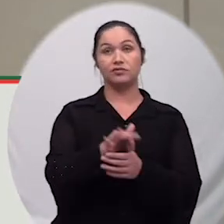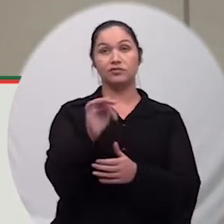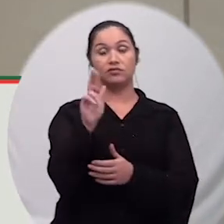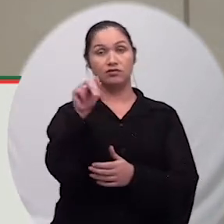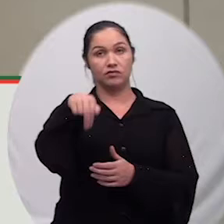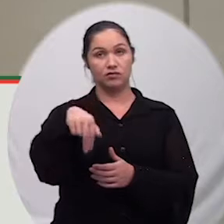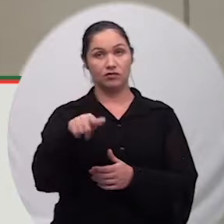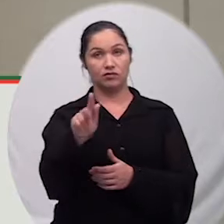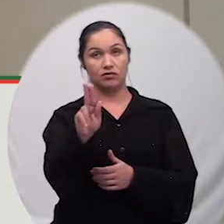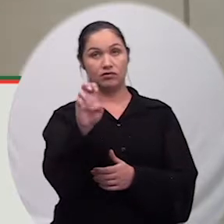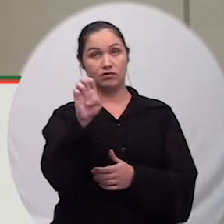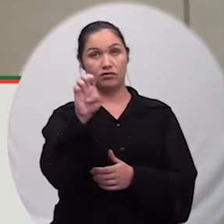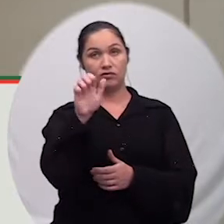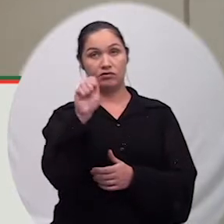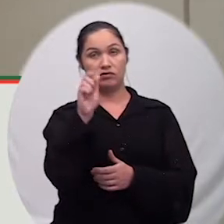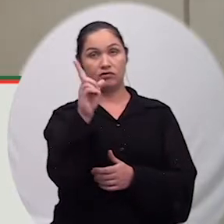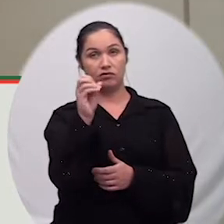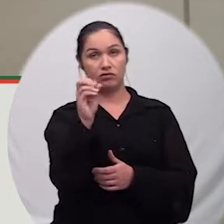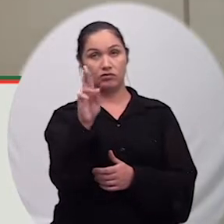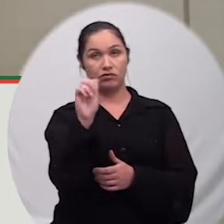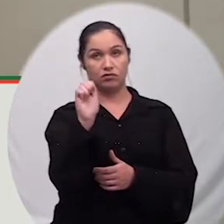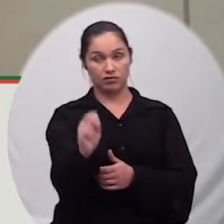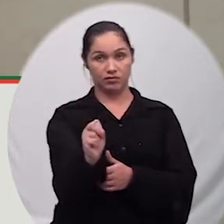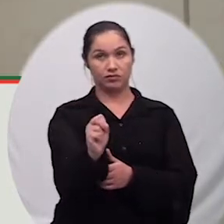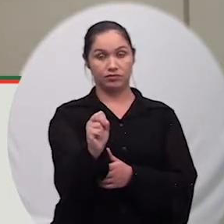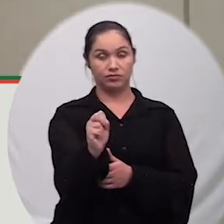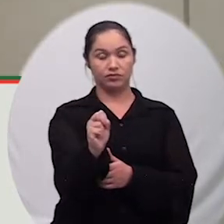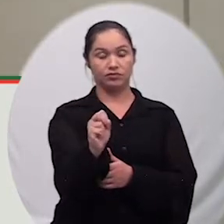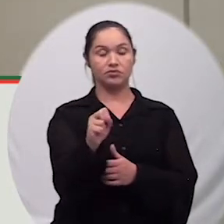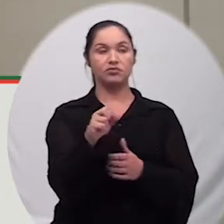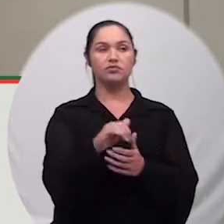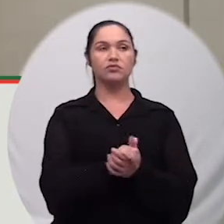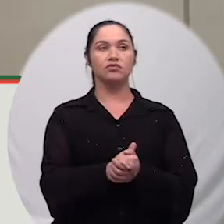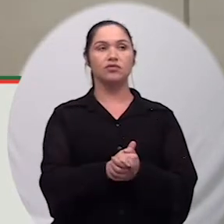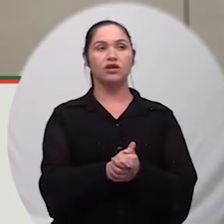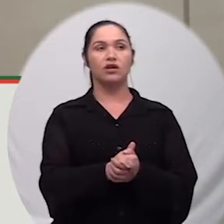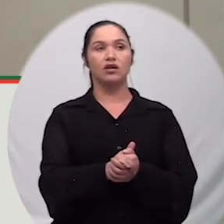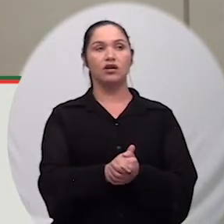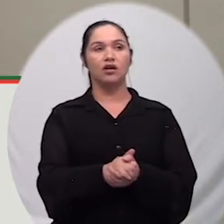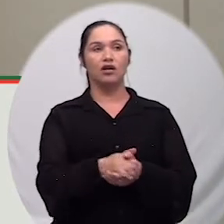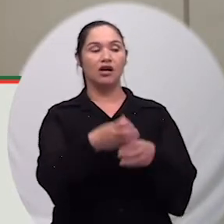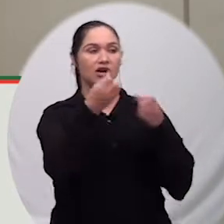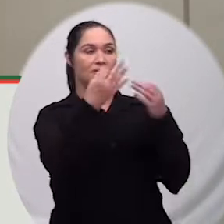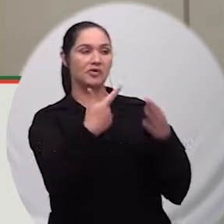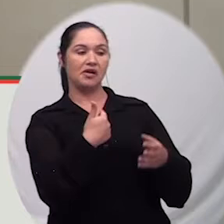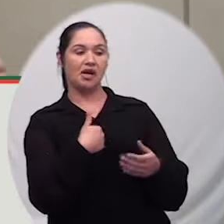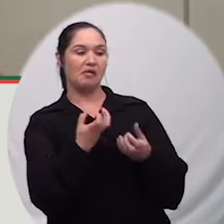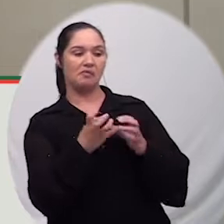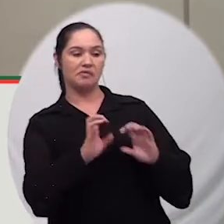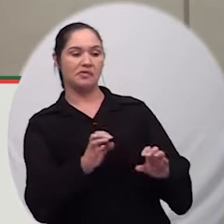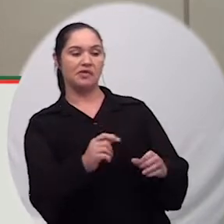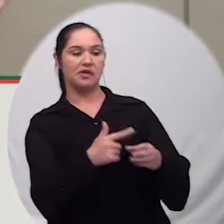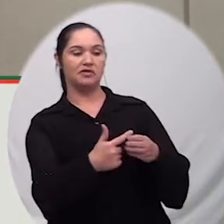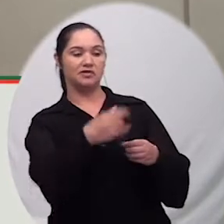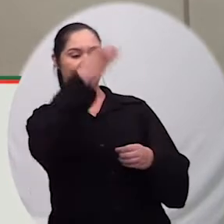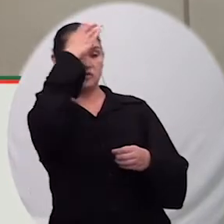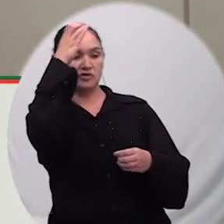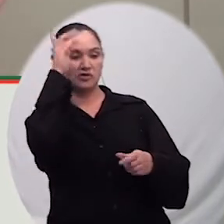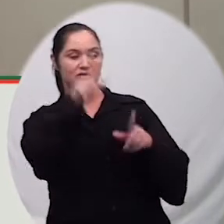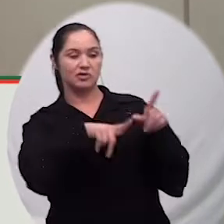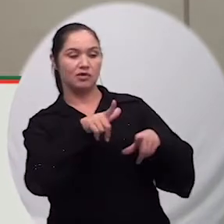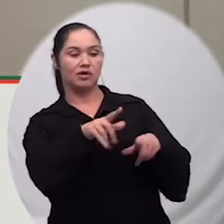e nenhuma delas tem interesse de se instalar na cidade de Criciúma. O máximo que iria acontecer, nós iríamos